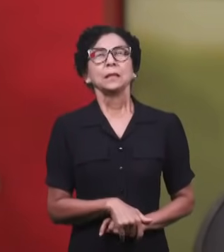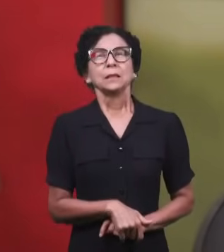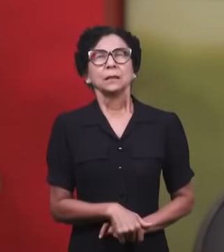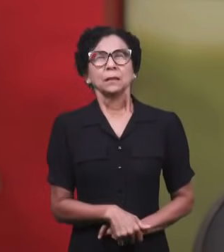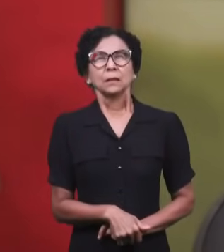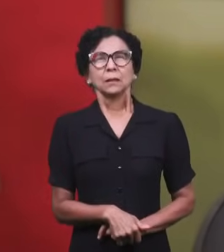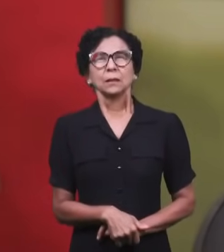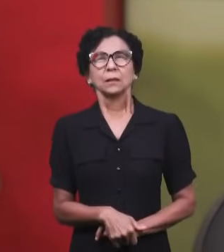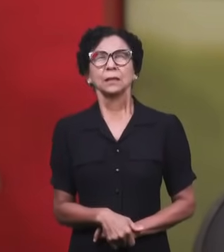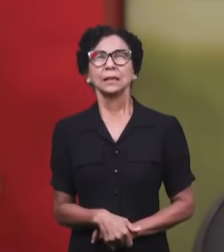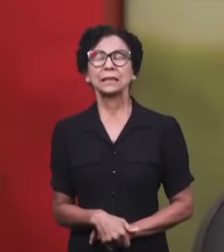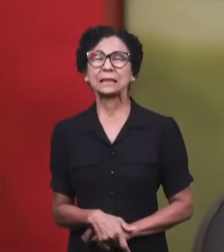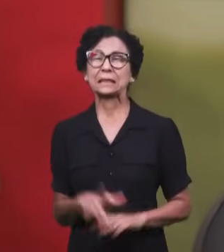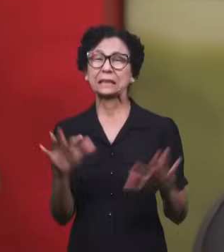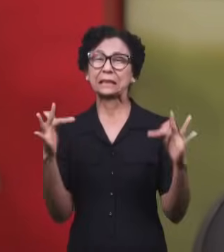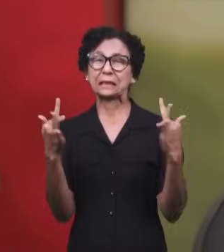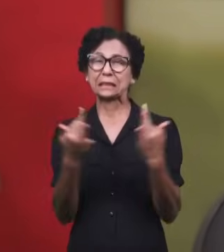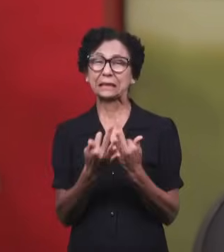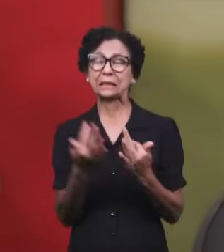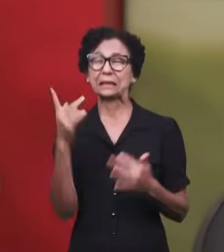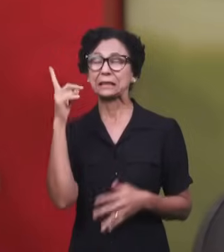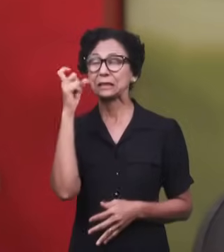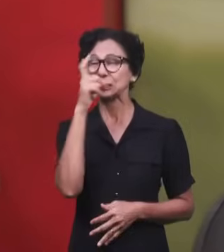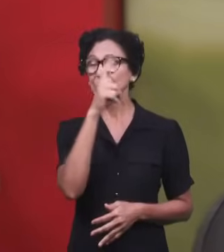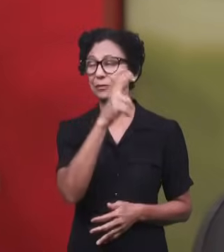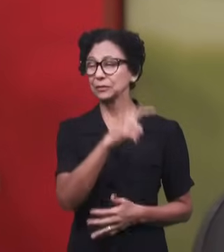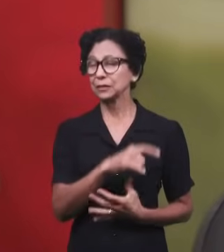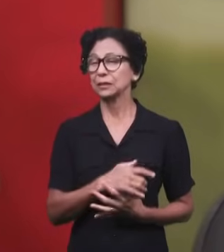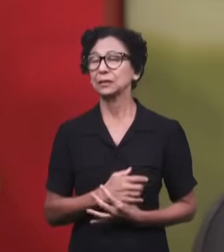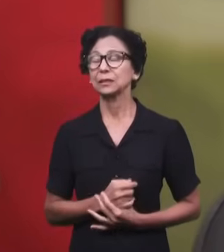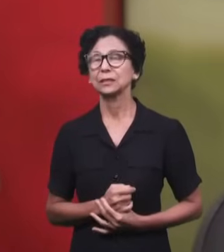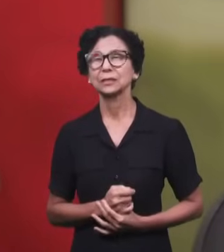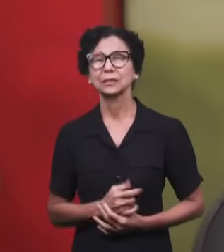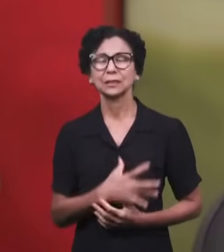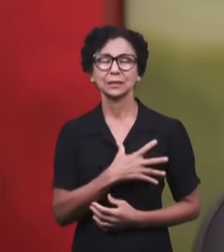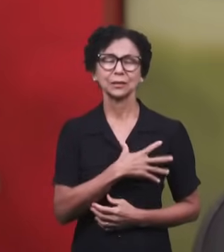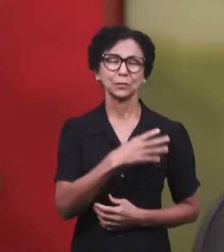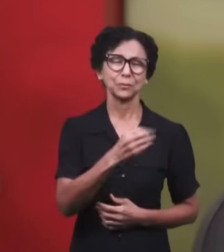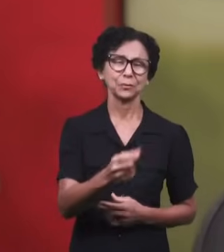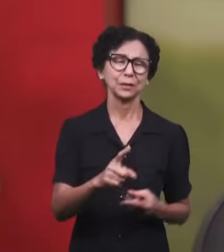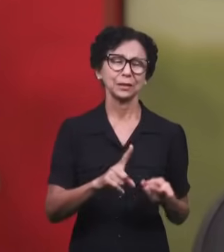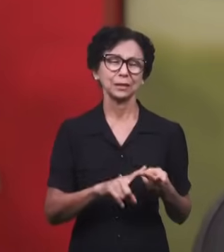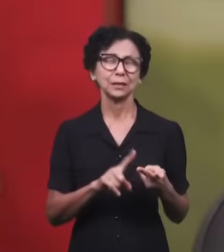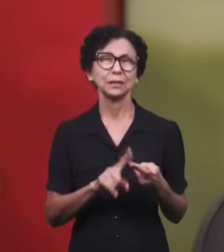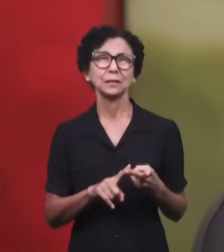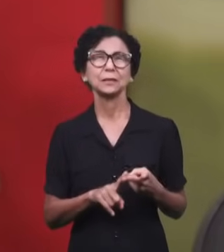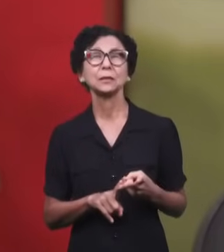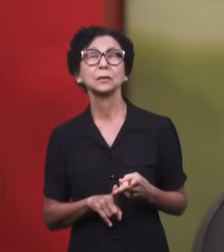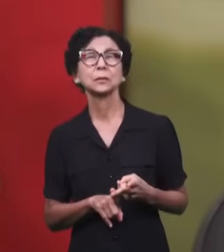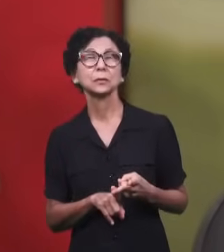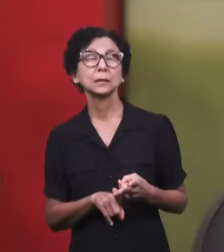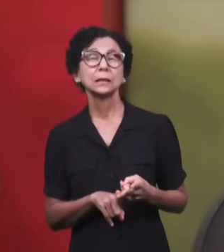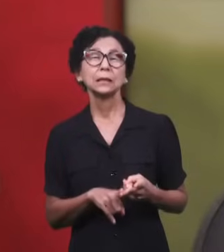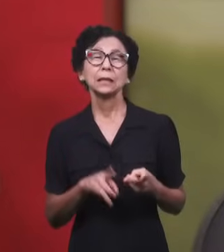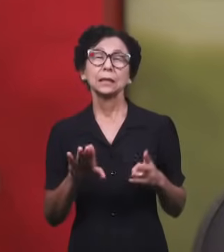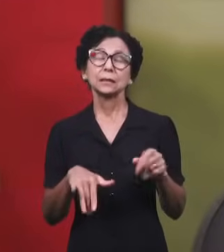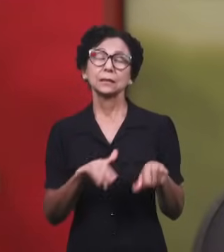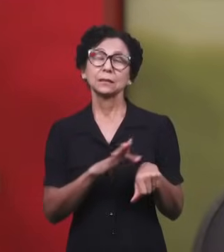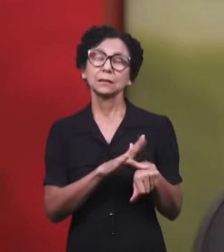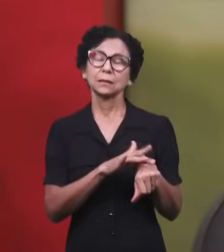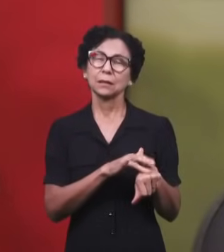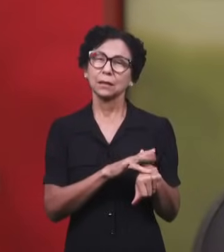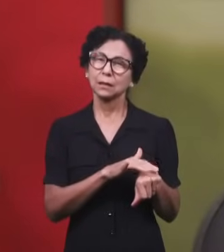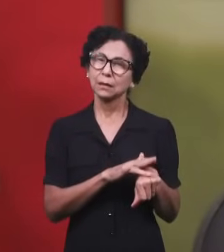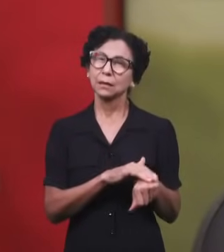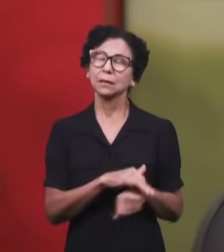guerra, família envolve muitas guerras, né? Você tem que combater a oração por um filho, por uma questão familiar, por uma questão de enfermidade, né? Tá aqui o Wallace,